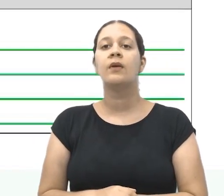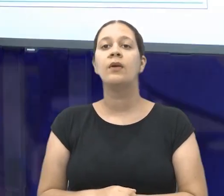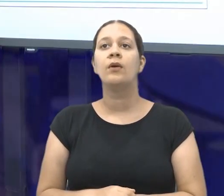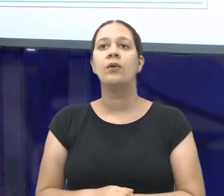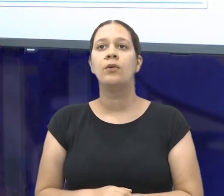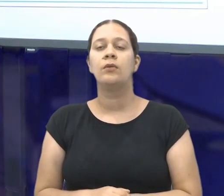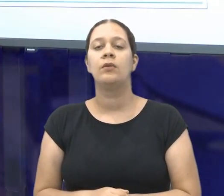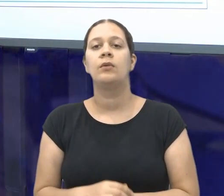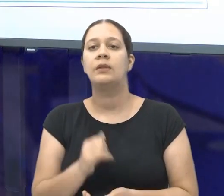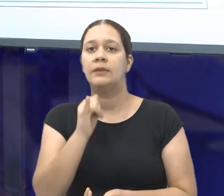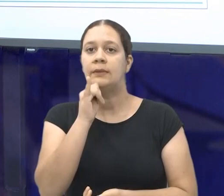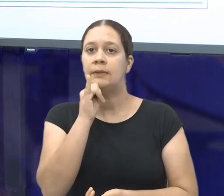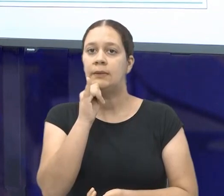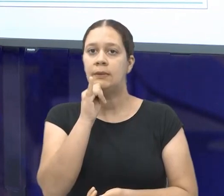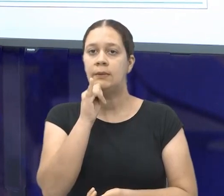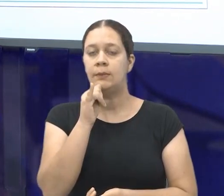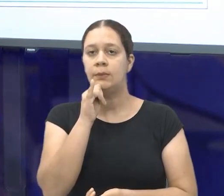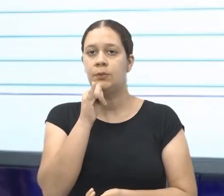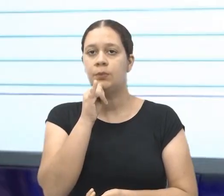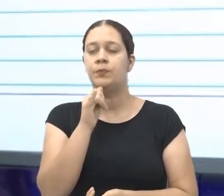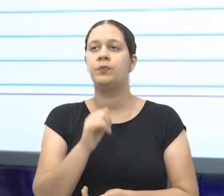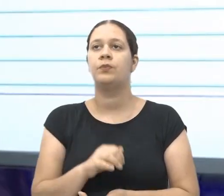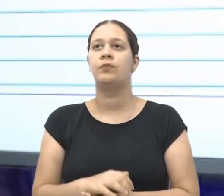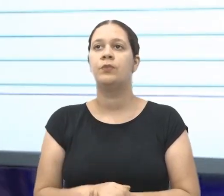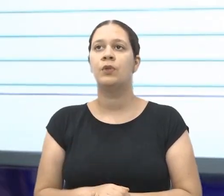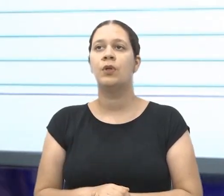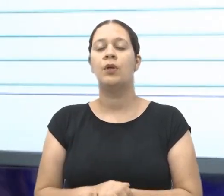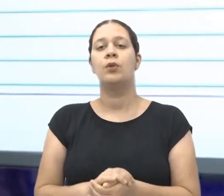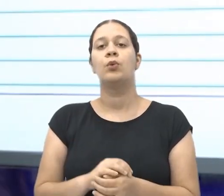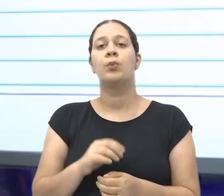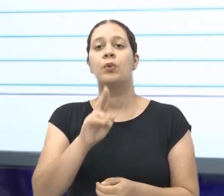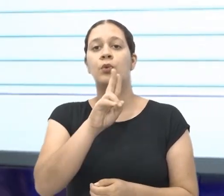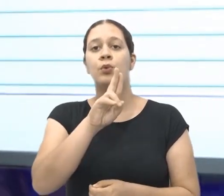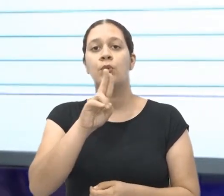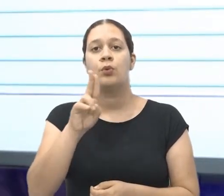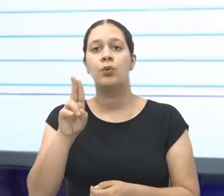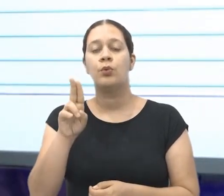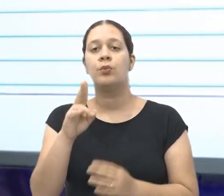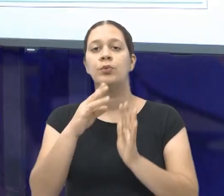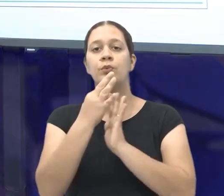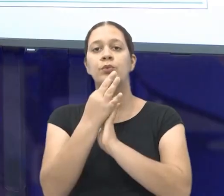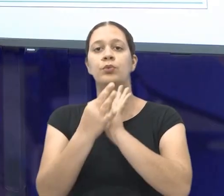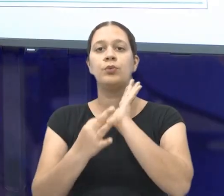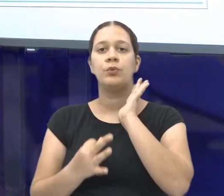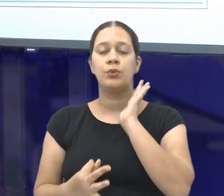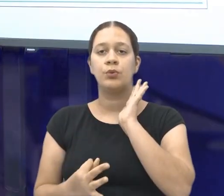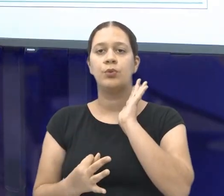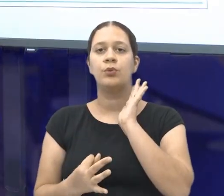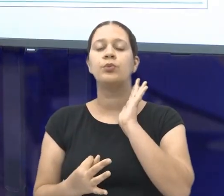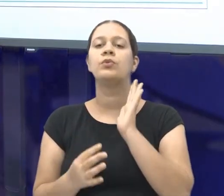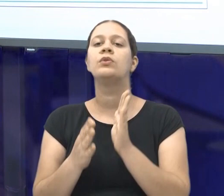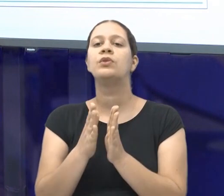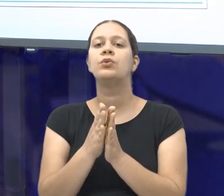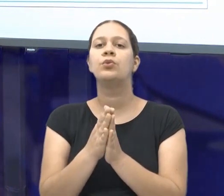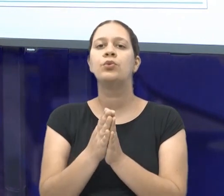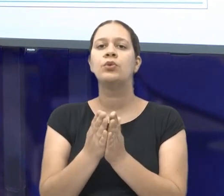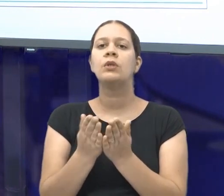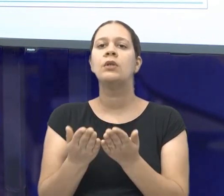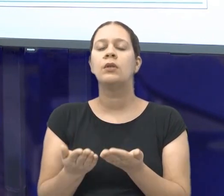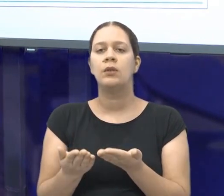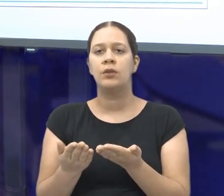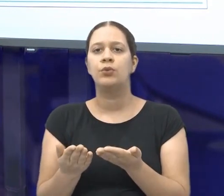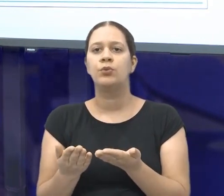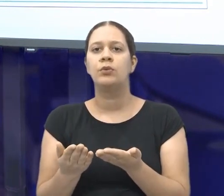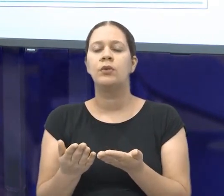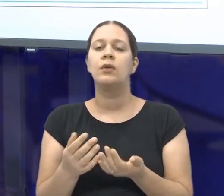partir dos mormons, por exemplo, caso você tenha escolhido, você colocar o nome do texto sagrado para eles. Qual é o nome desse texto que eles